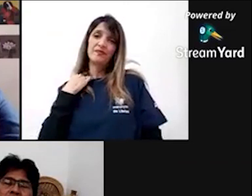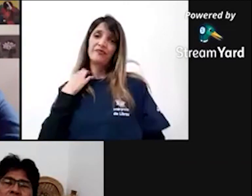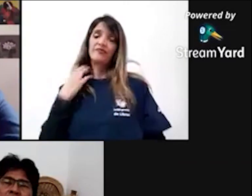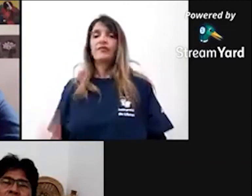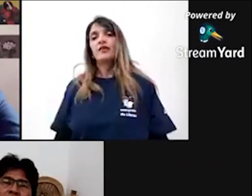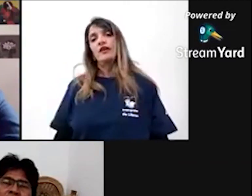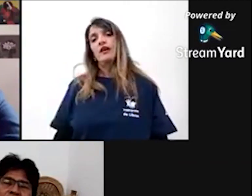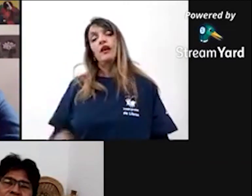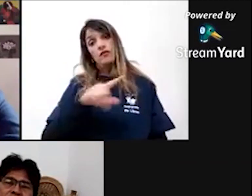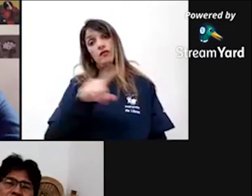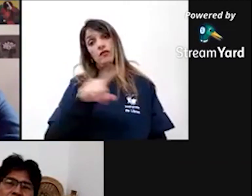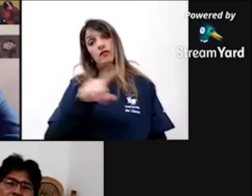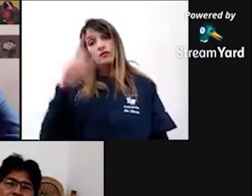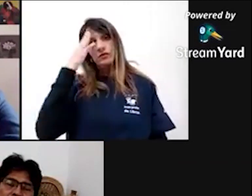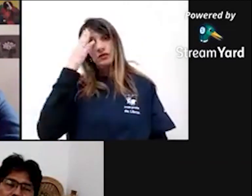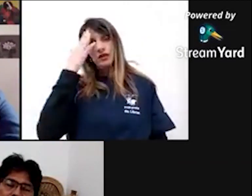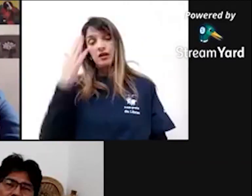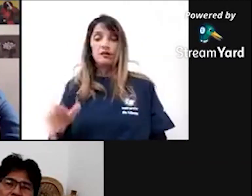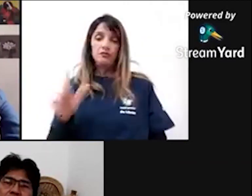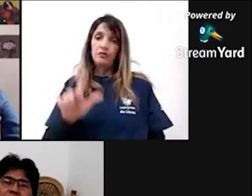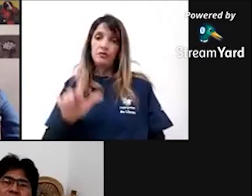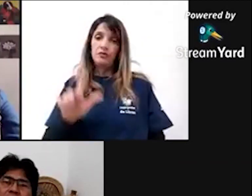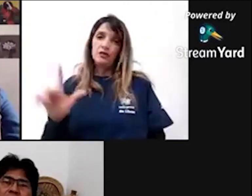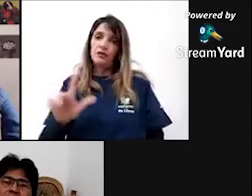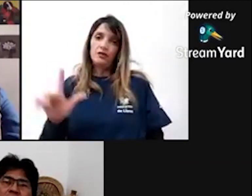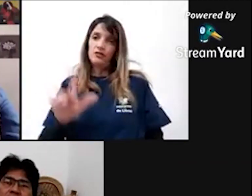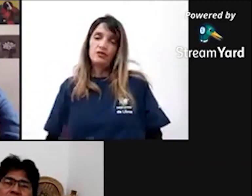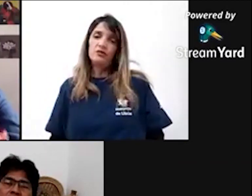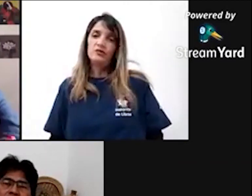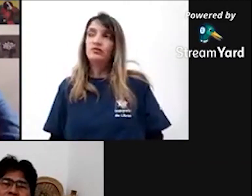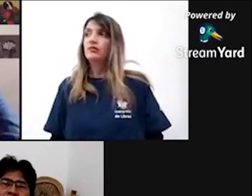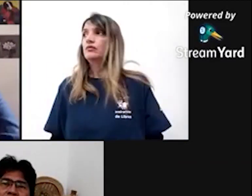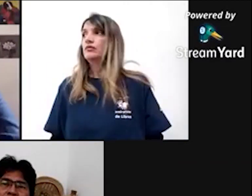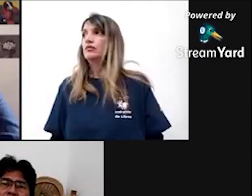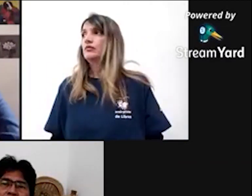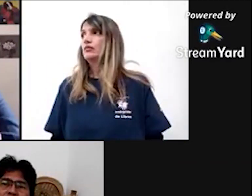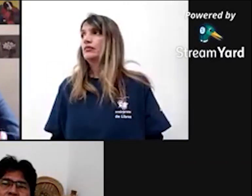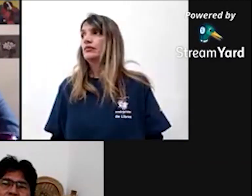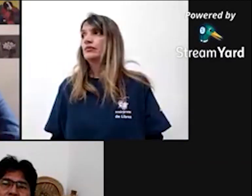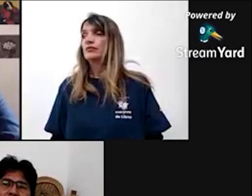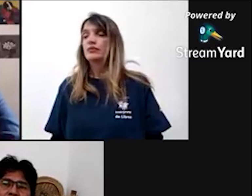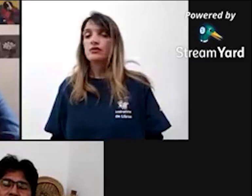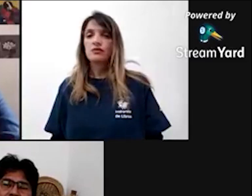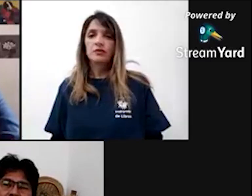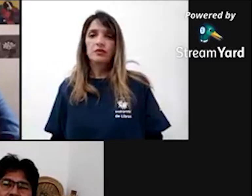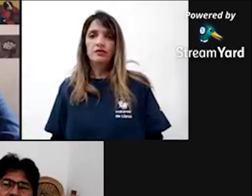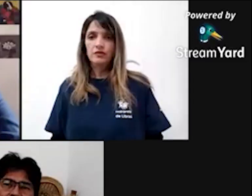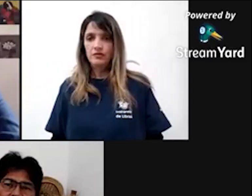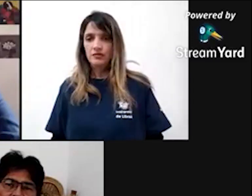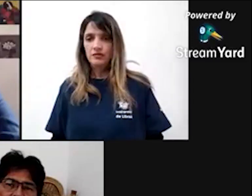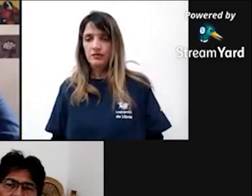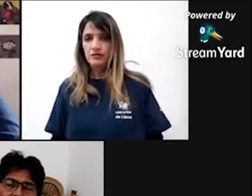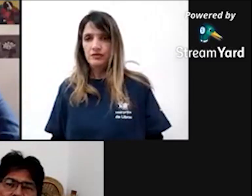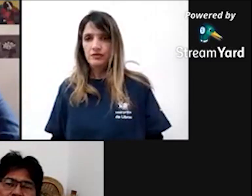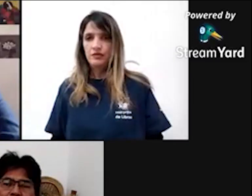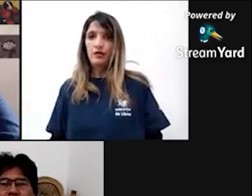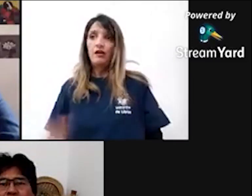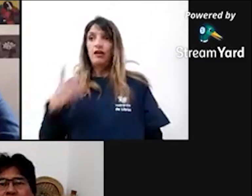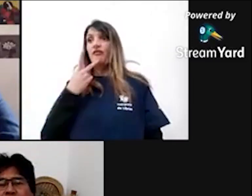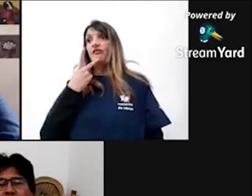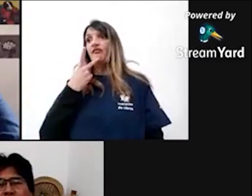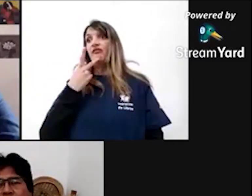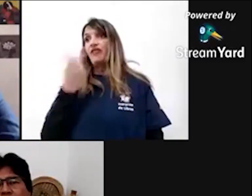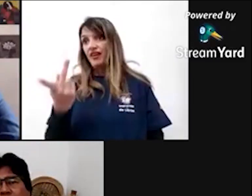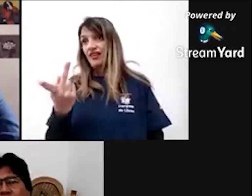vocês sabem, certamente sabem, que eu sei que sabem, dizem, né, quem conta um conto, aumenta um